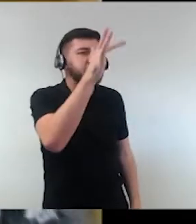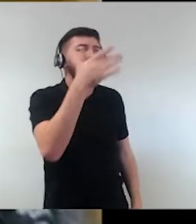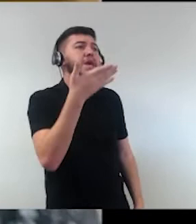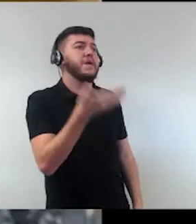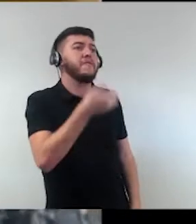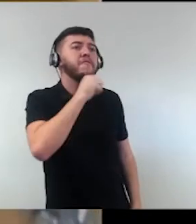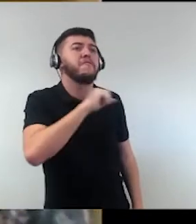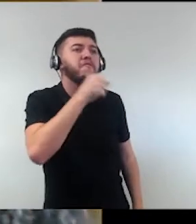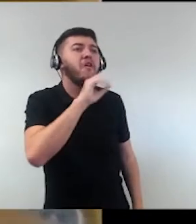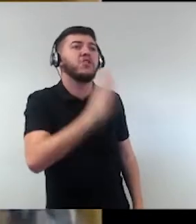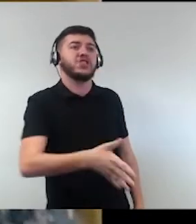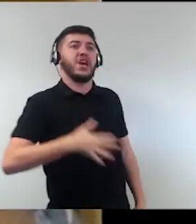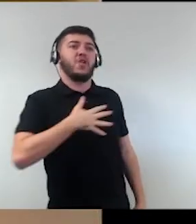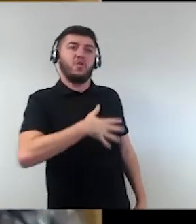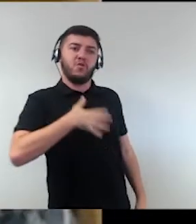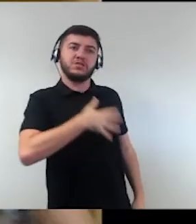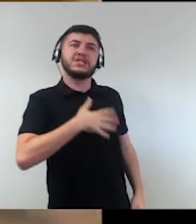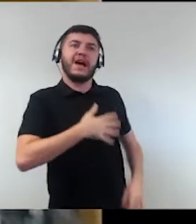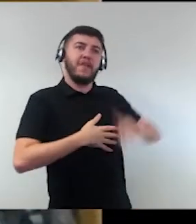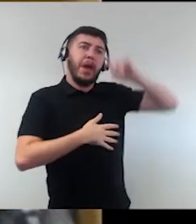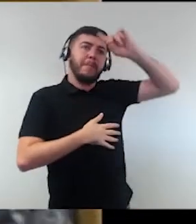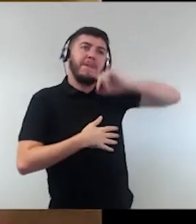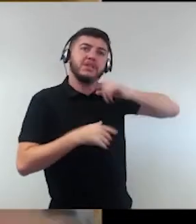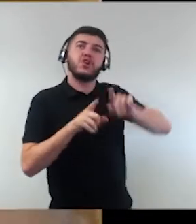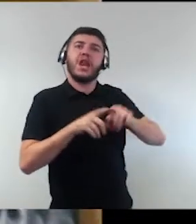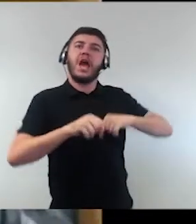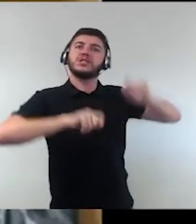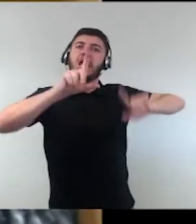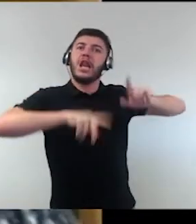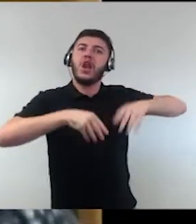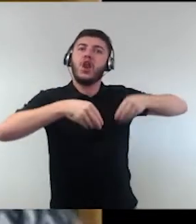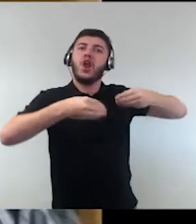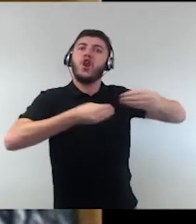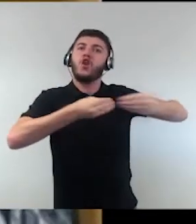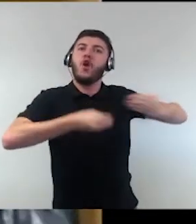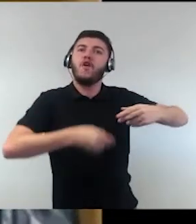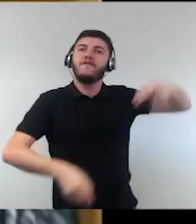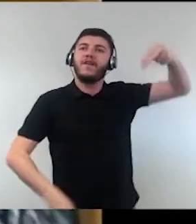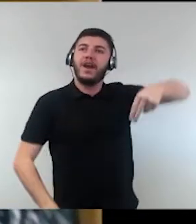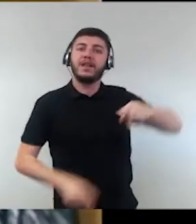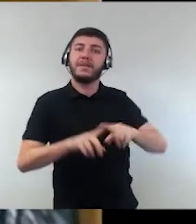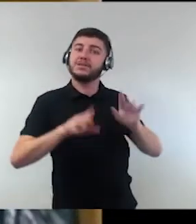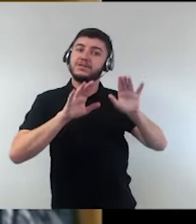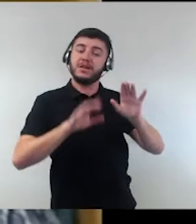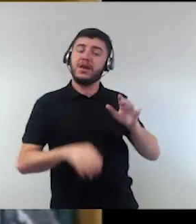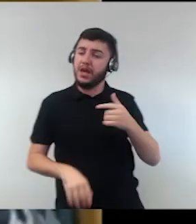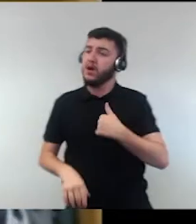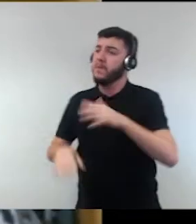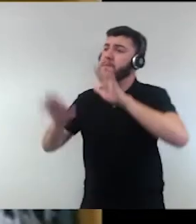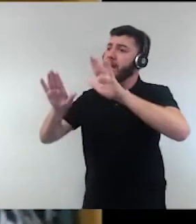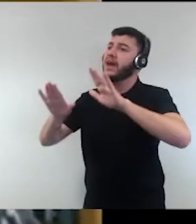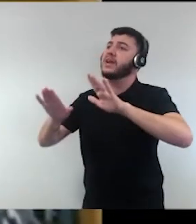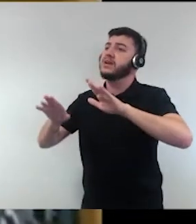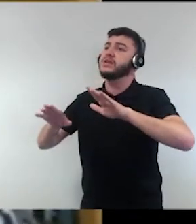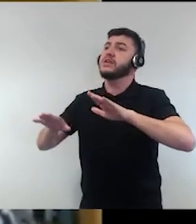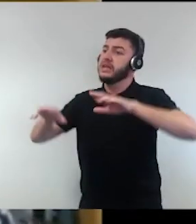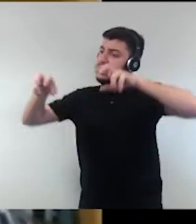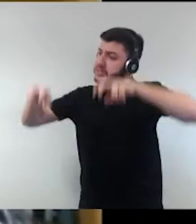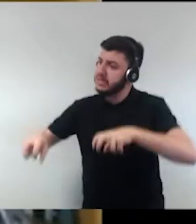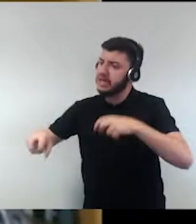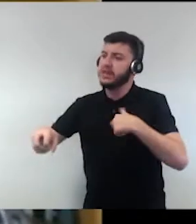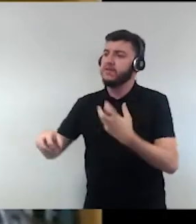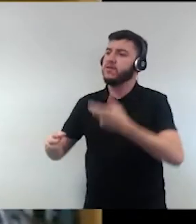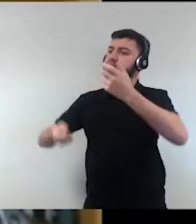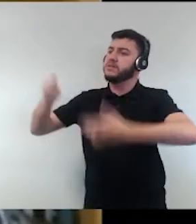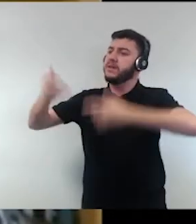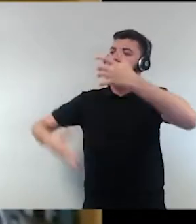dia perdido, aquilo já tinha me deixado tão abalado. Senta aqui que eu vou contar para você quem foi Édipo. E comecei a contar para